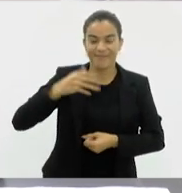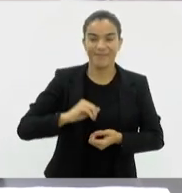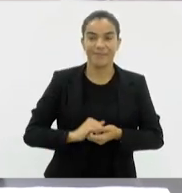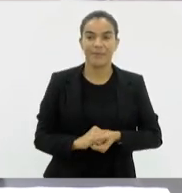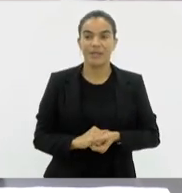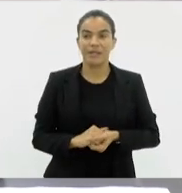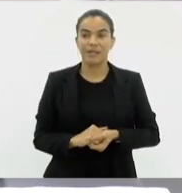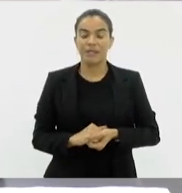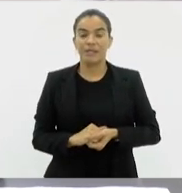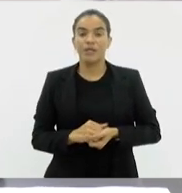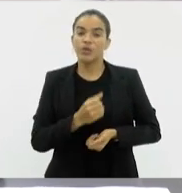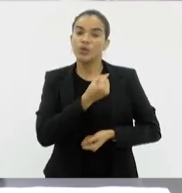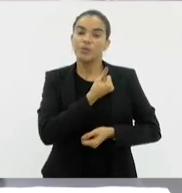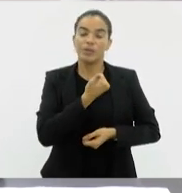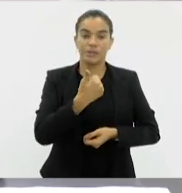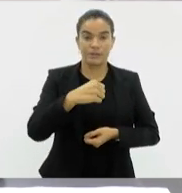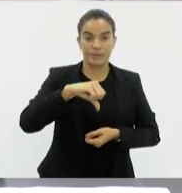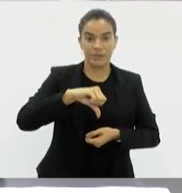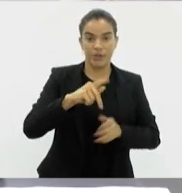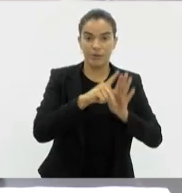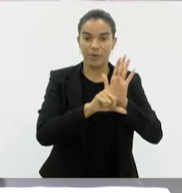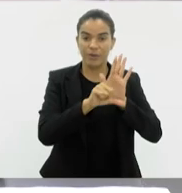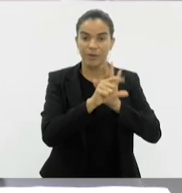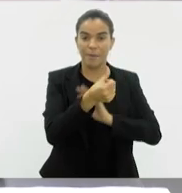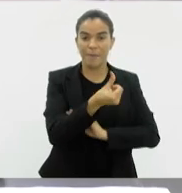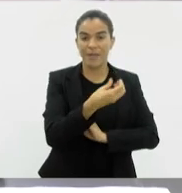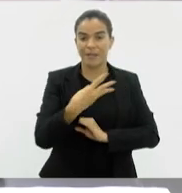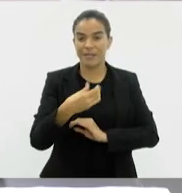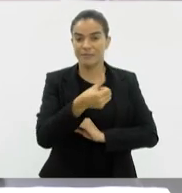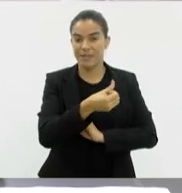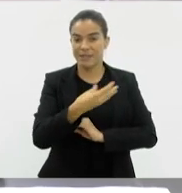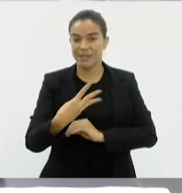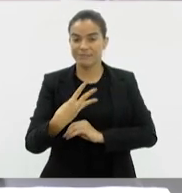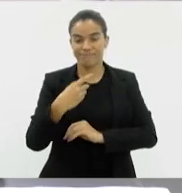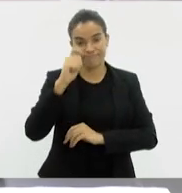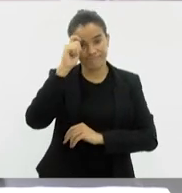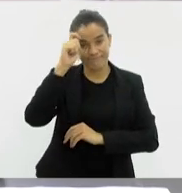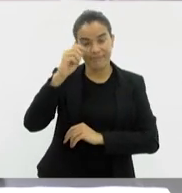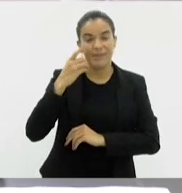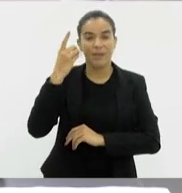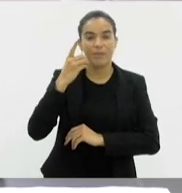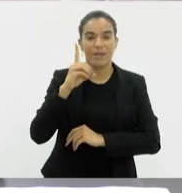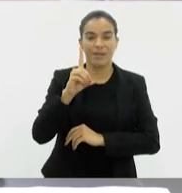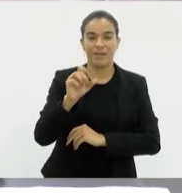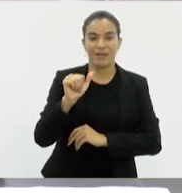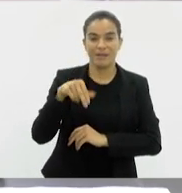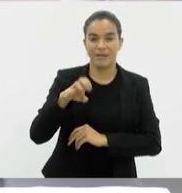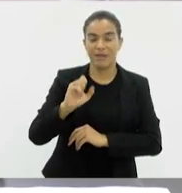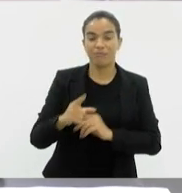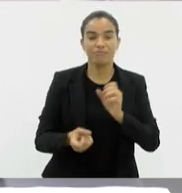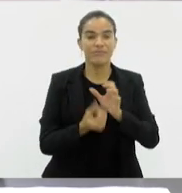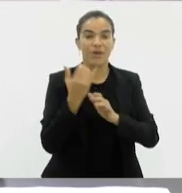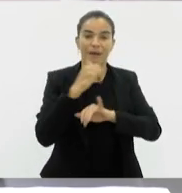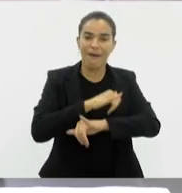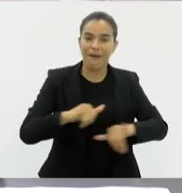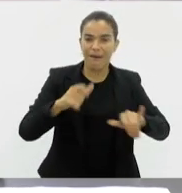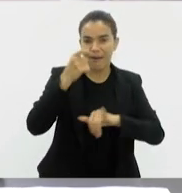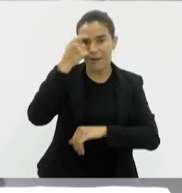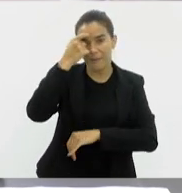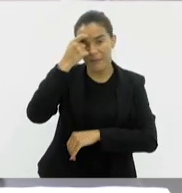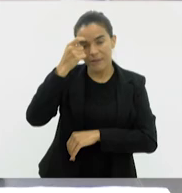Deputado, item 19 da pauta. Projeto de lei 6363 de 22, de autoria do deputado Daniel Librelon, que institui a campanha de